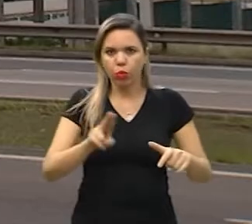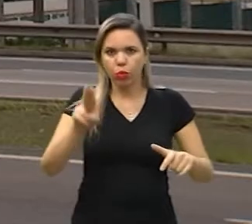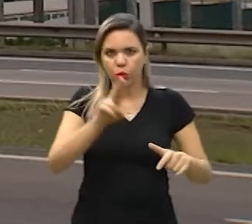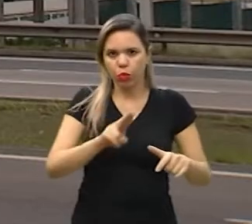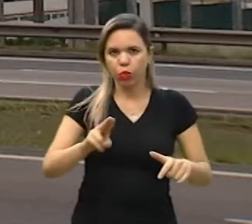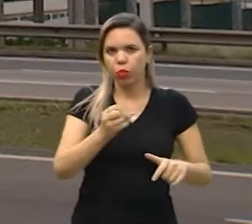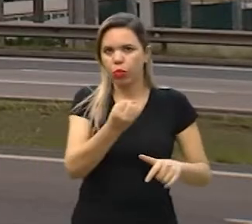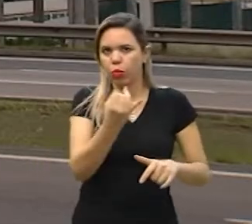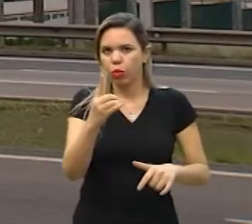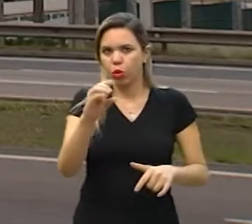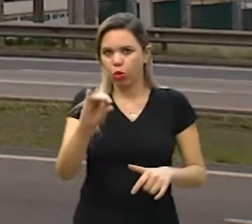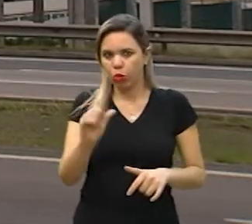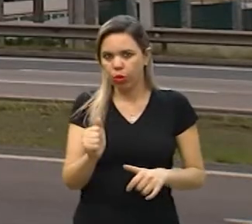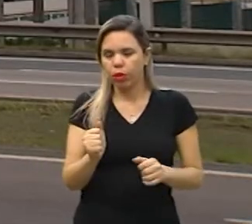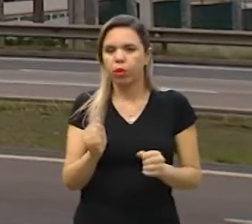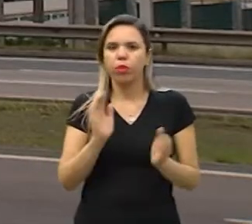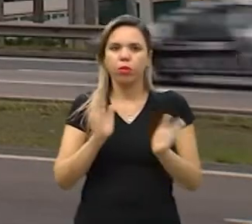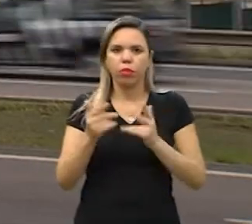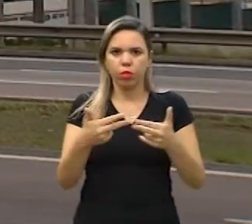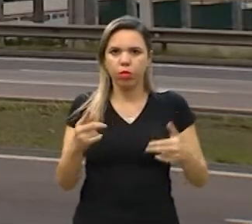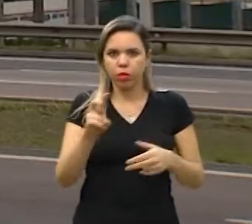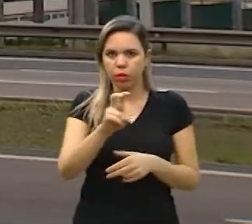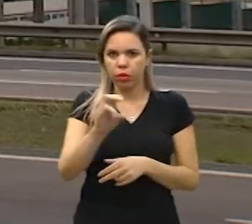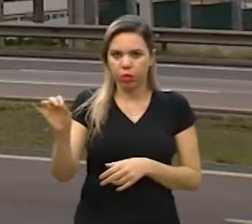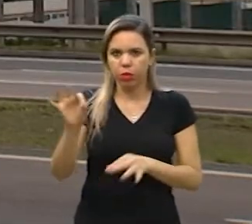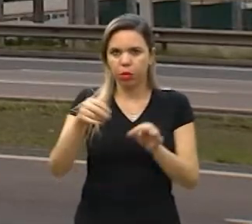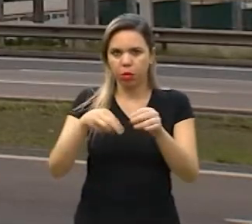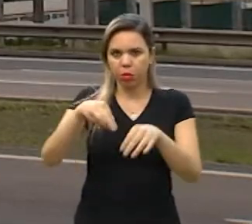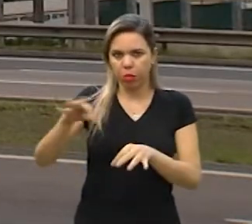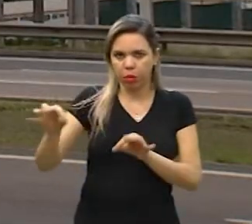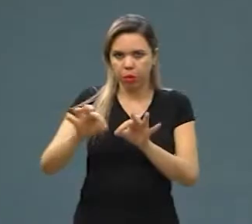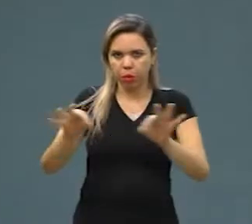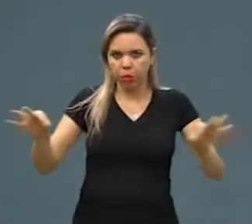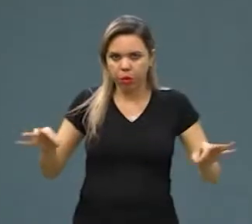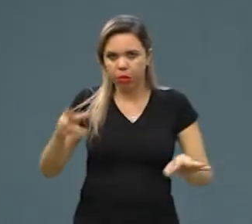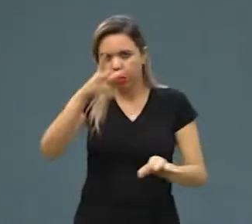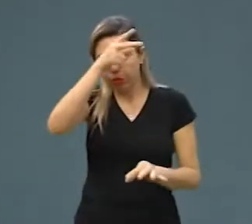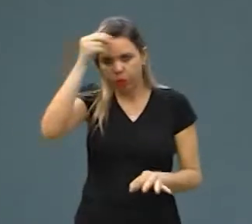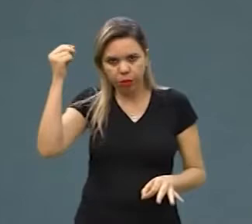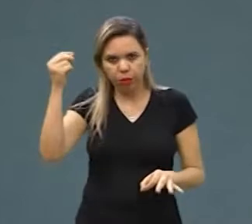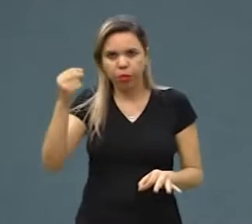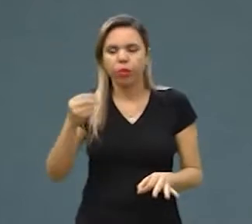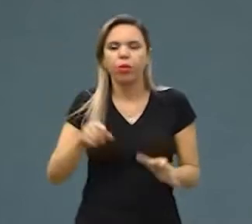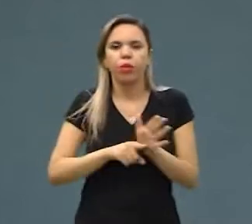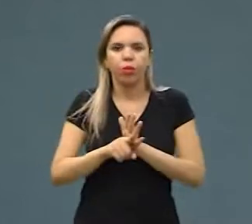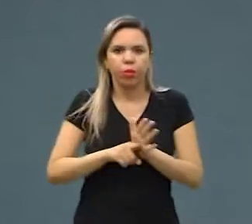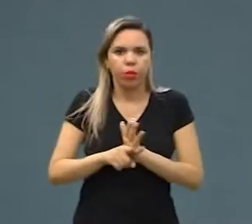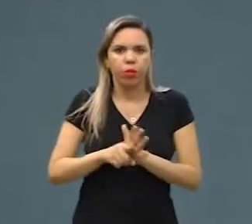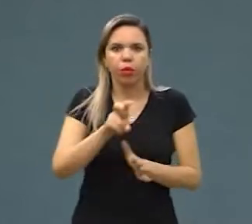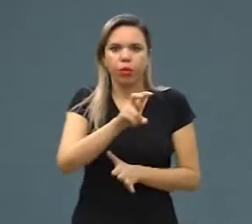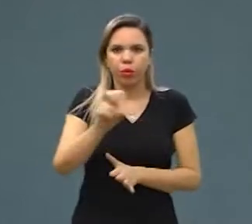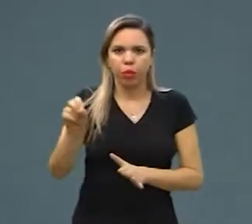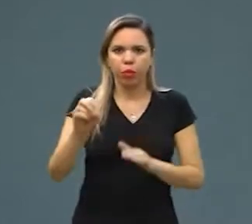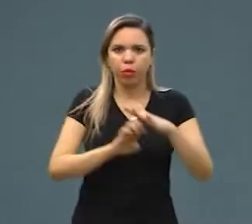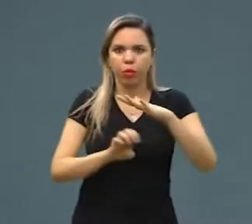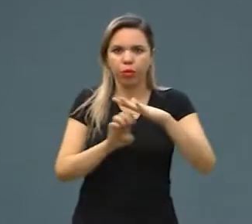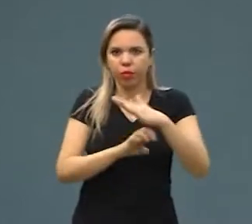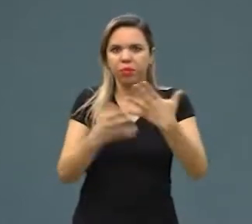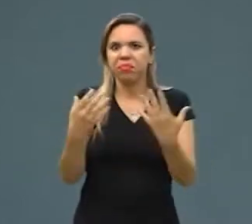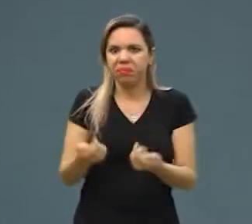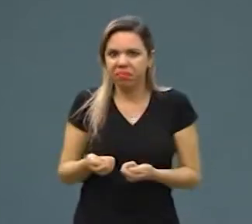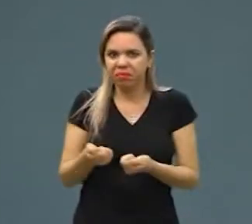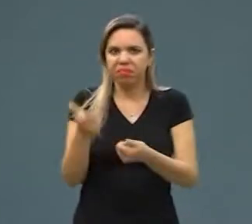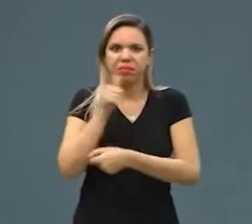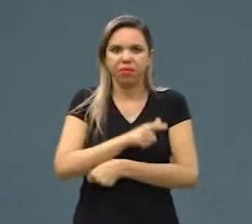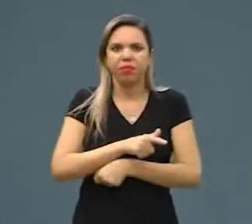por uma doca de carga para cada 500 metros quadrados. Segundo a Prefeitura, cerca de 500 empresas